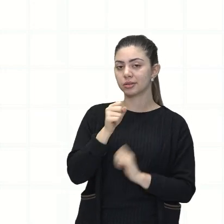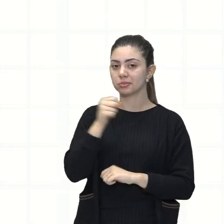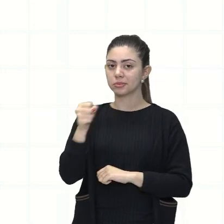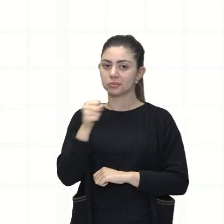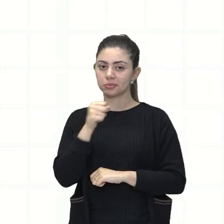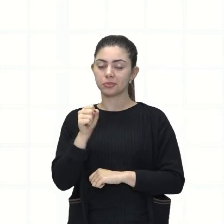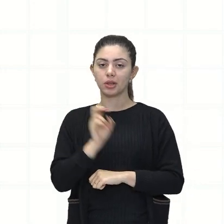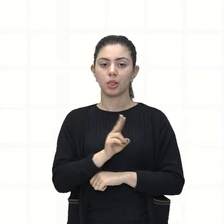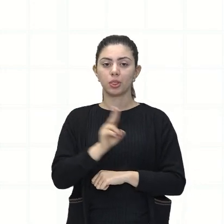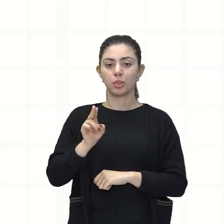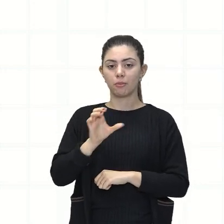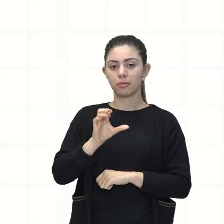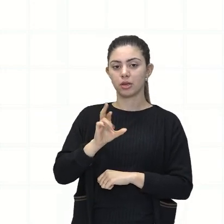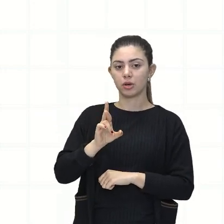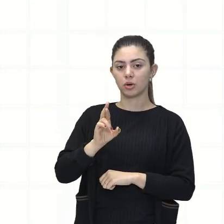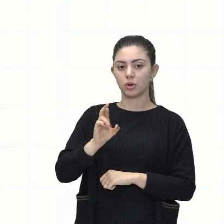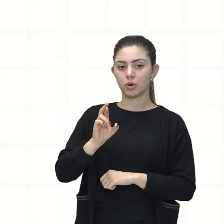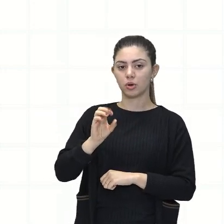chronicle.